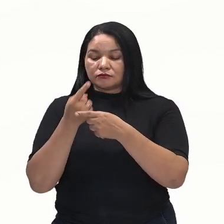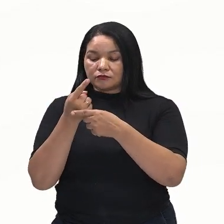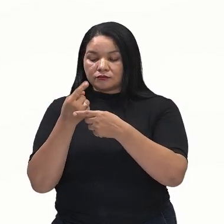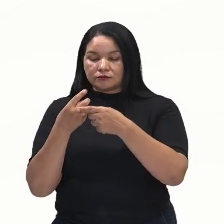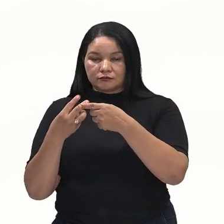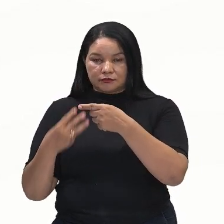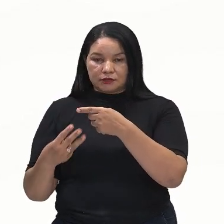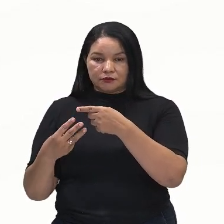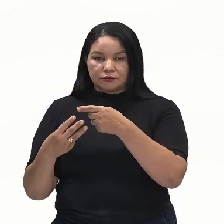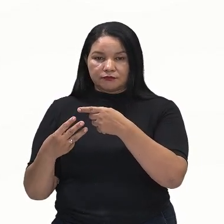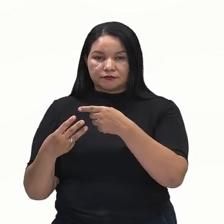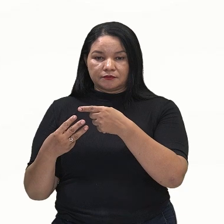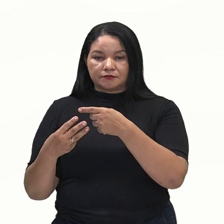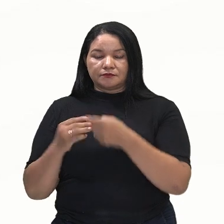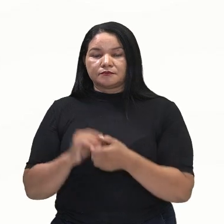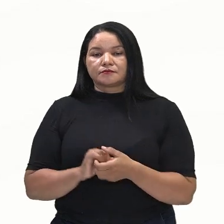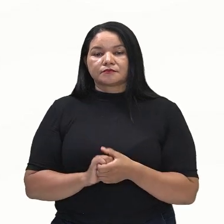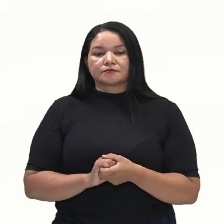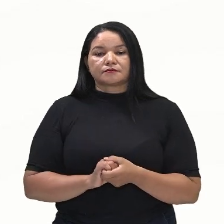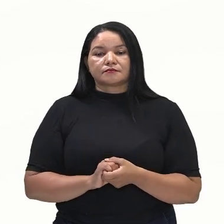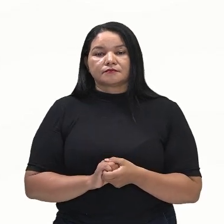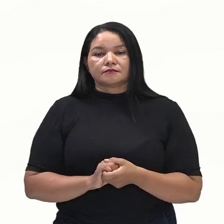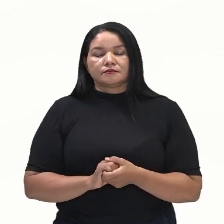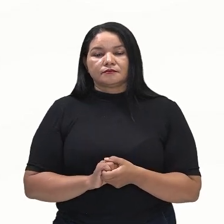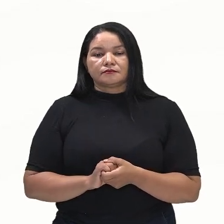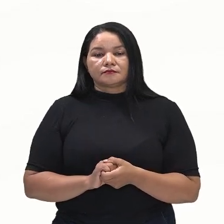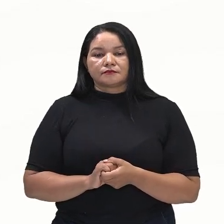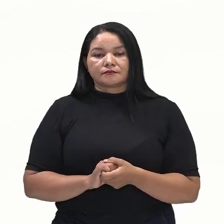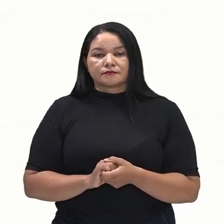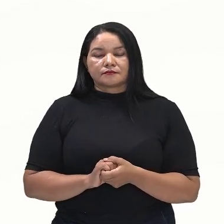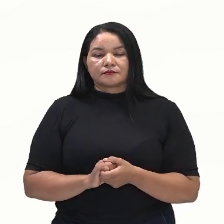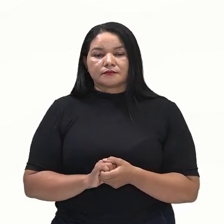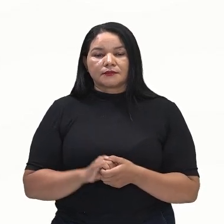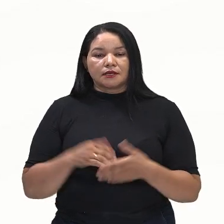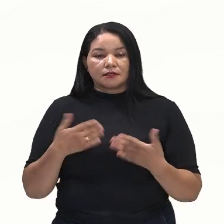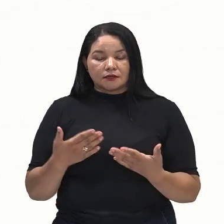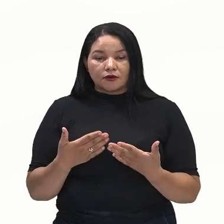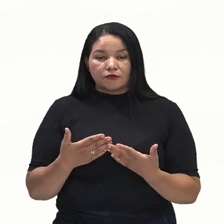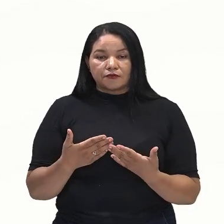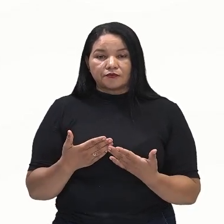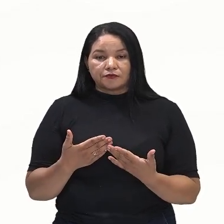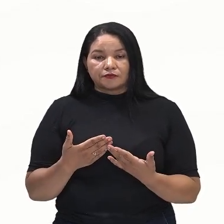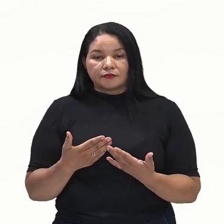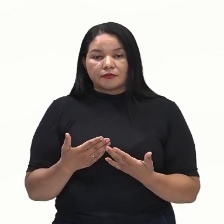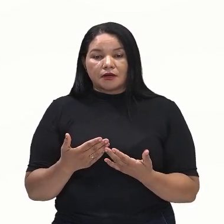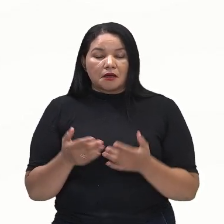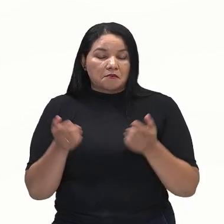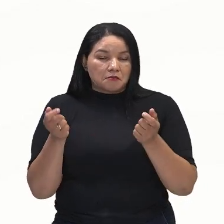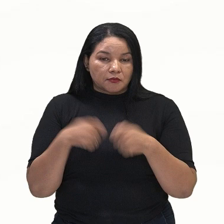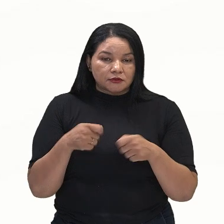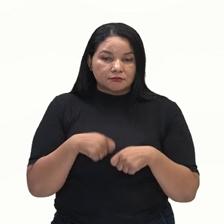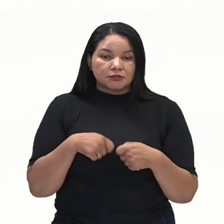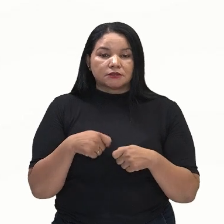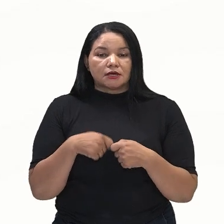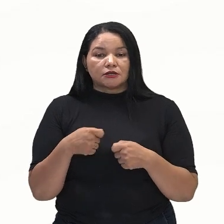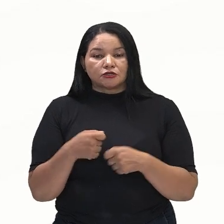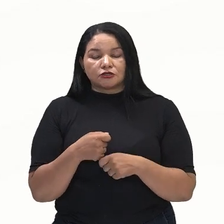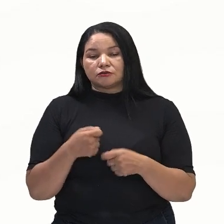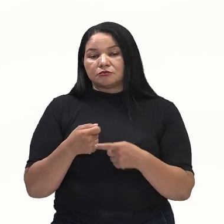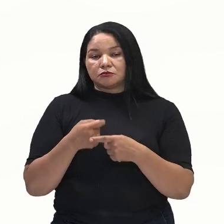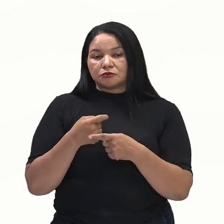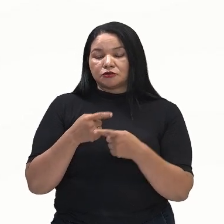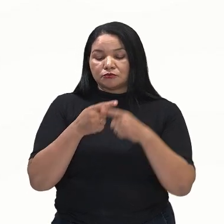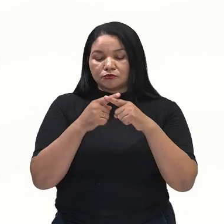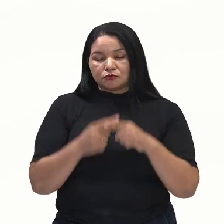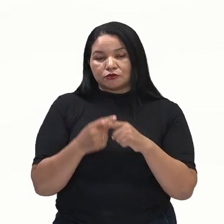cima e 3 embaixo. Então, quer dizer que a chance de aparecer um múltiplo de 3 ao lançar um